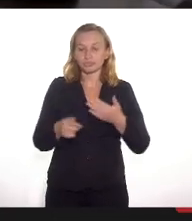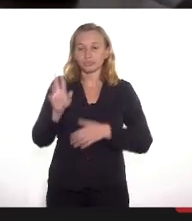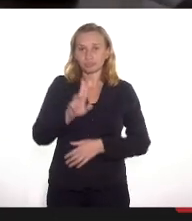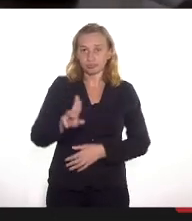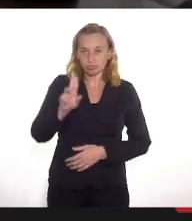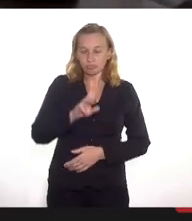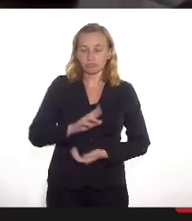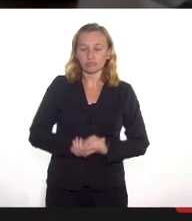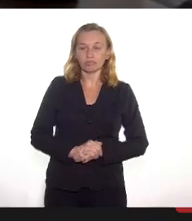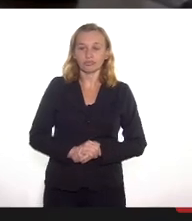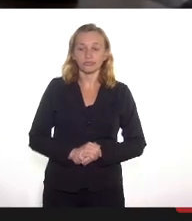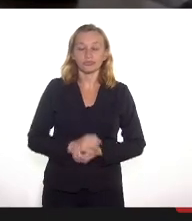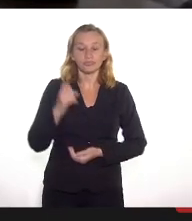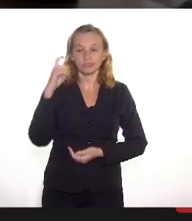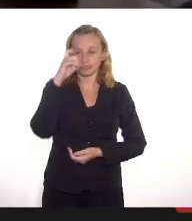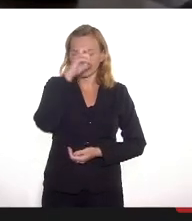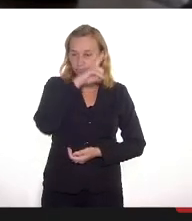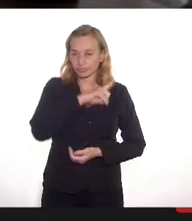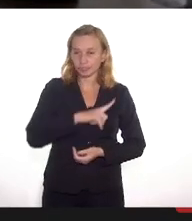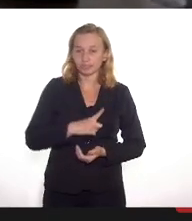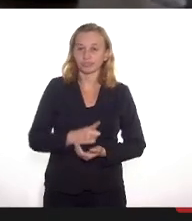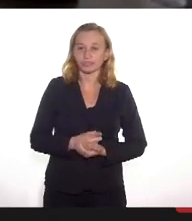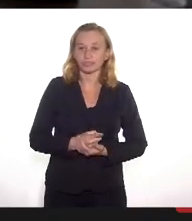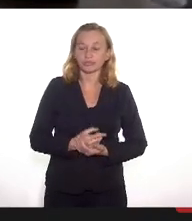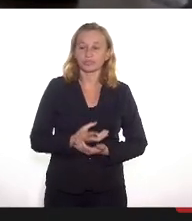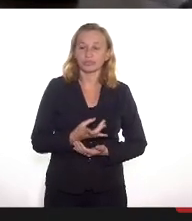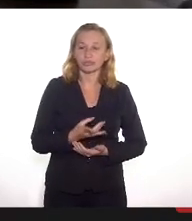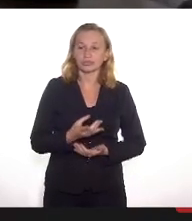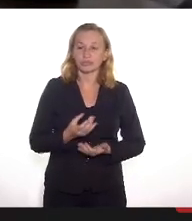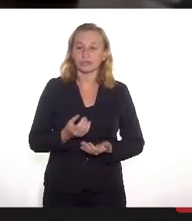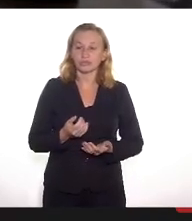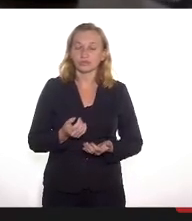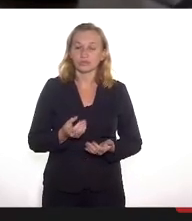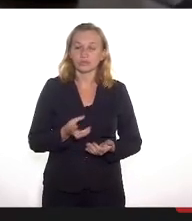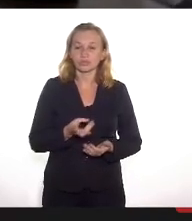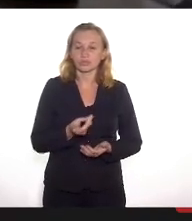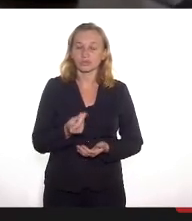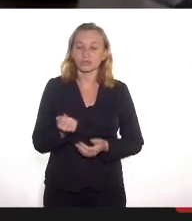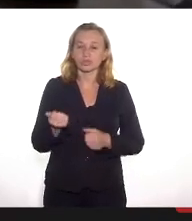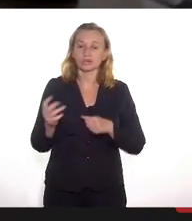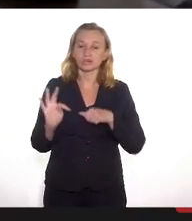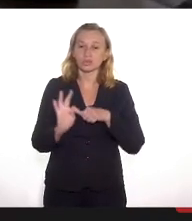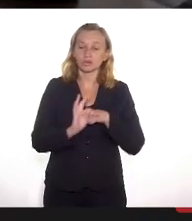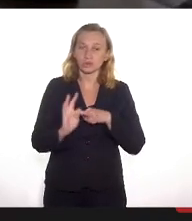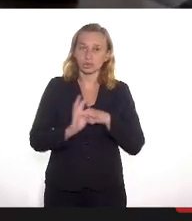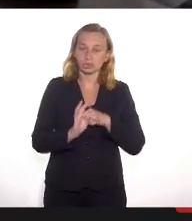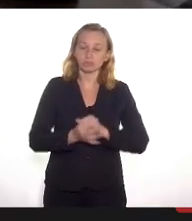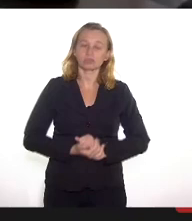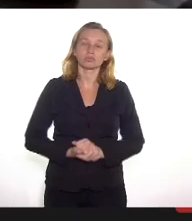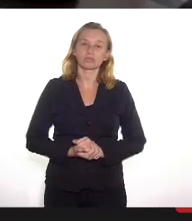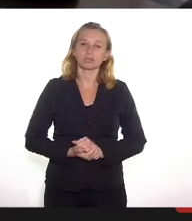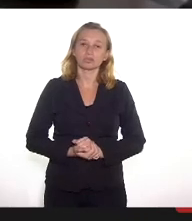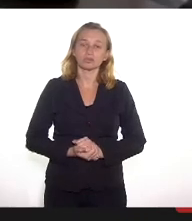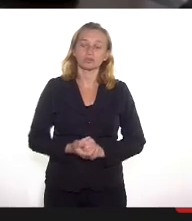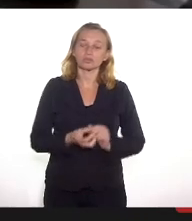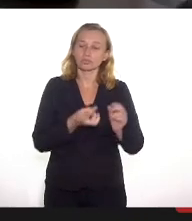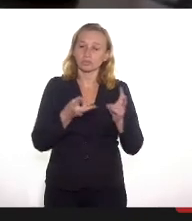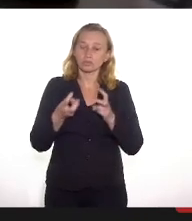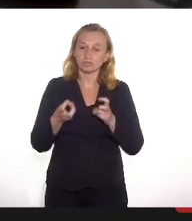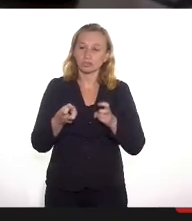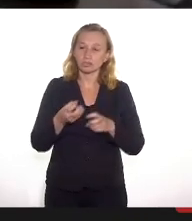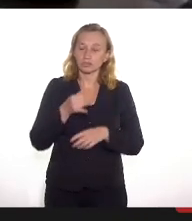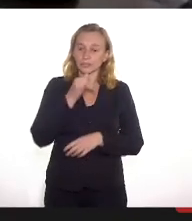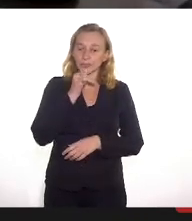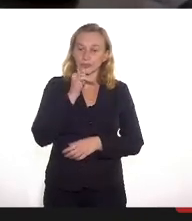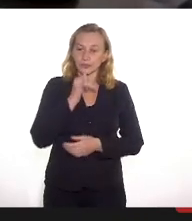utilizaram a a dificuldade da ponta da Biz técnico e seguirem a observação